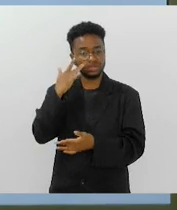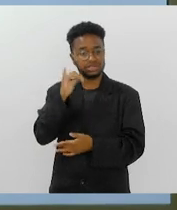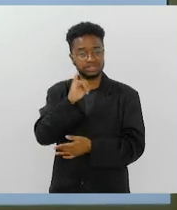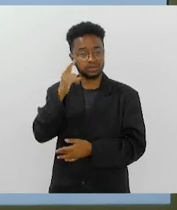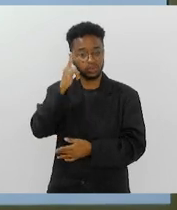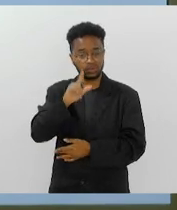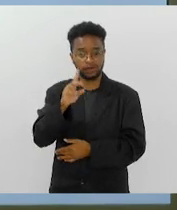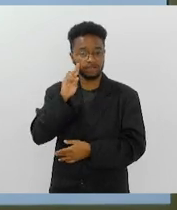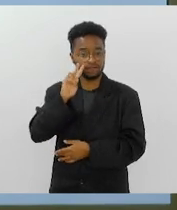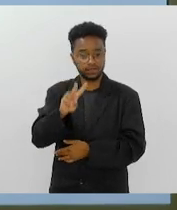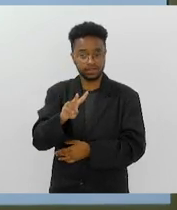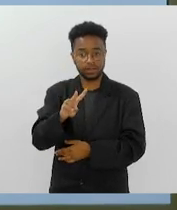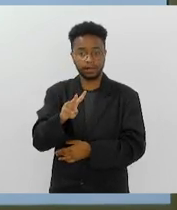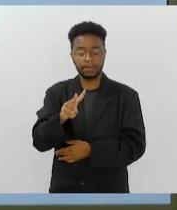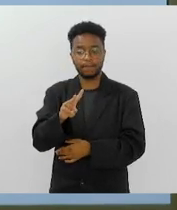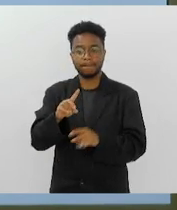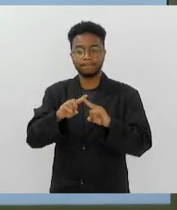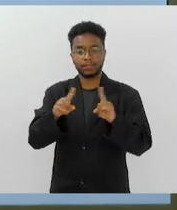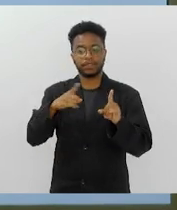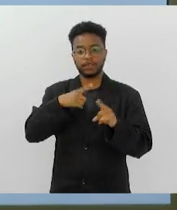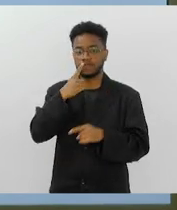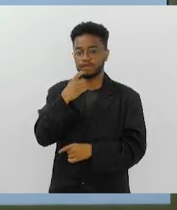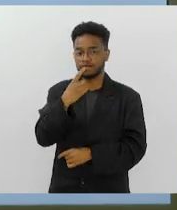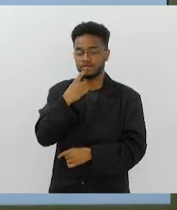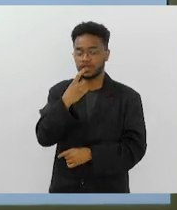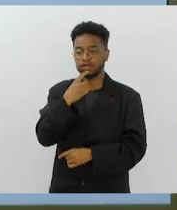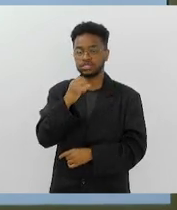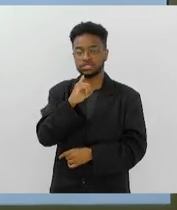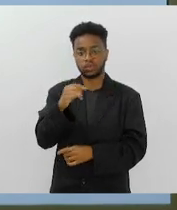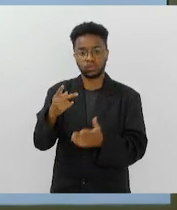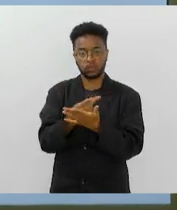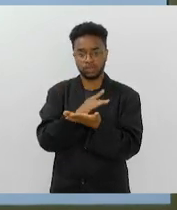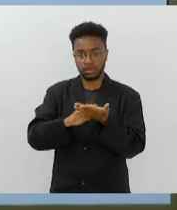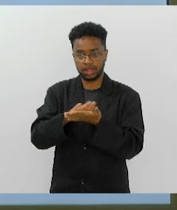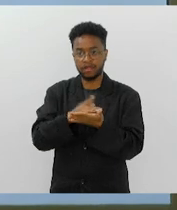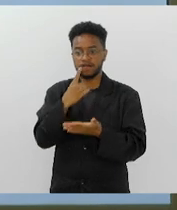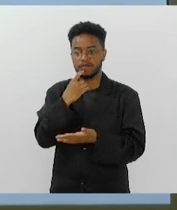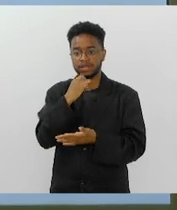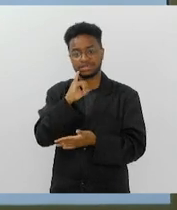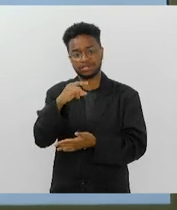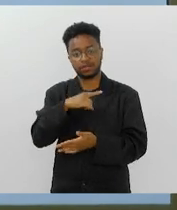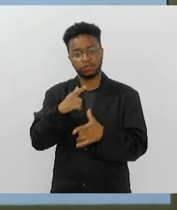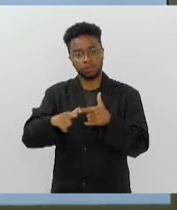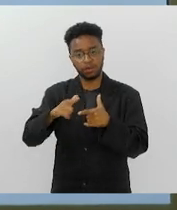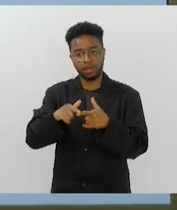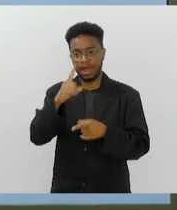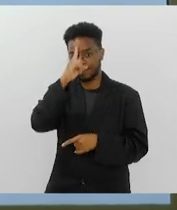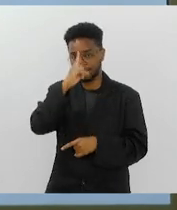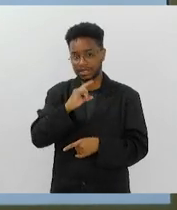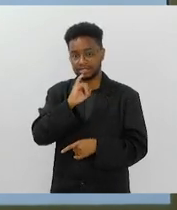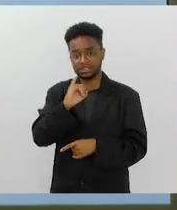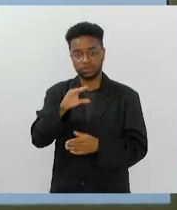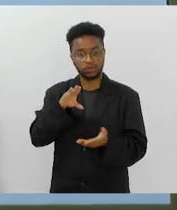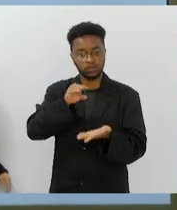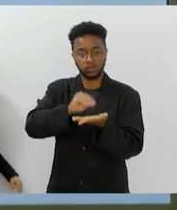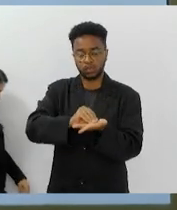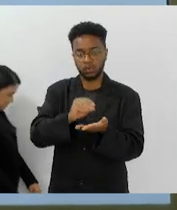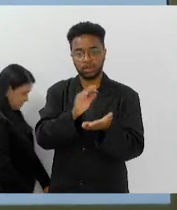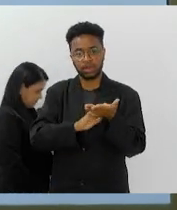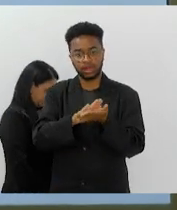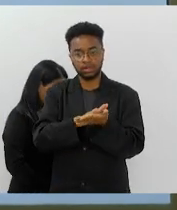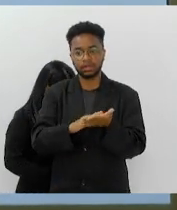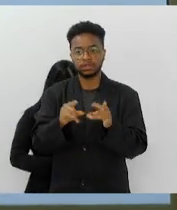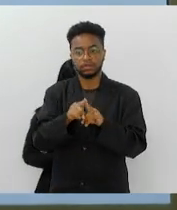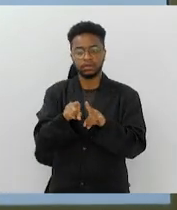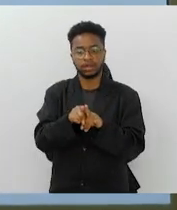mas de verde são dias sem ocorrência, vermelho dia com ocorrência, amarelo é quando ele não marcou, e o indisponível